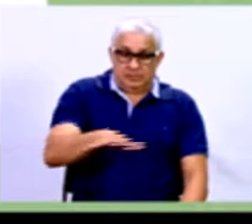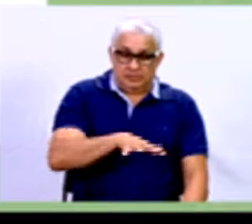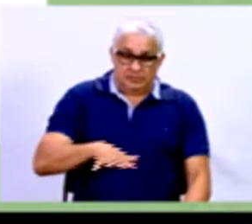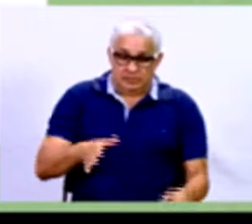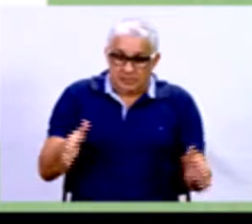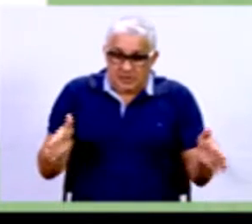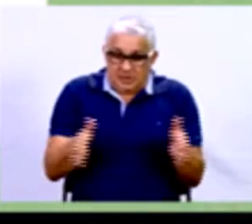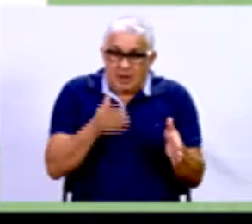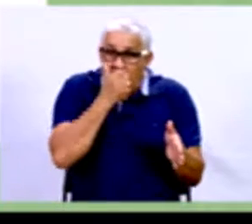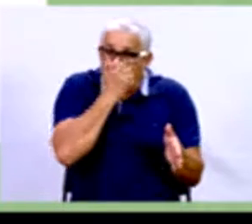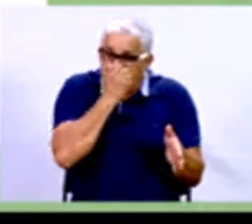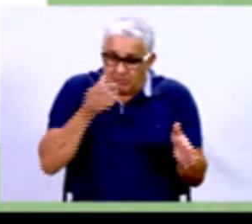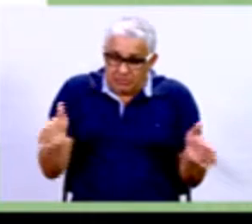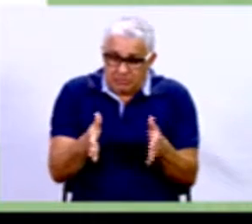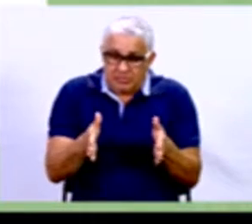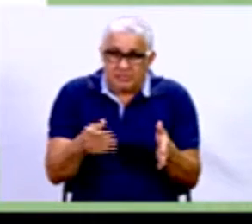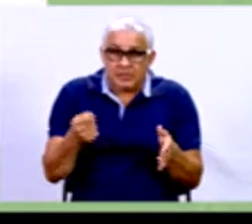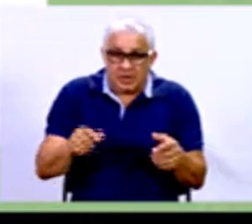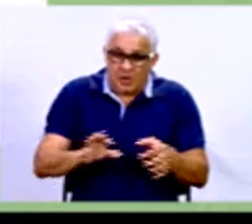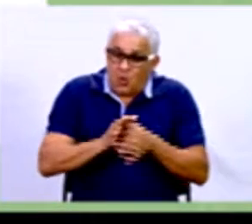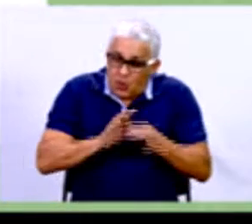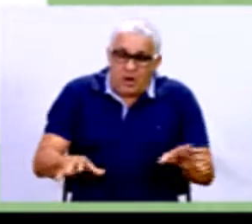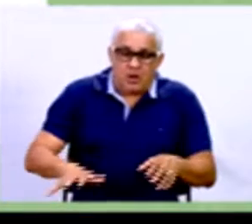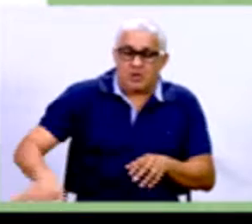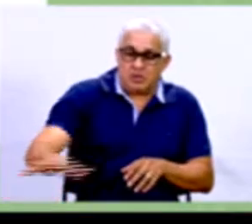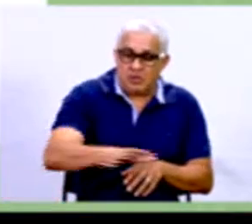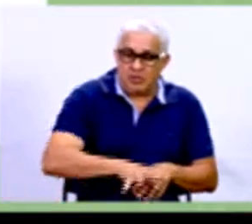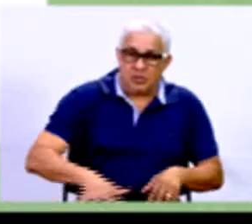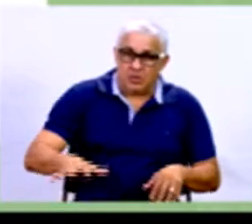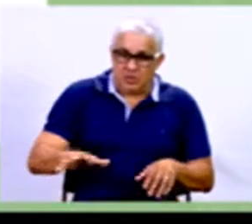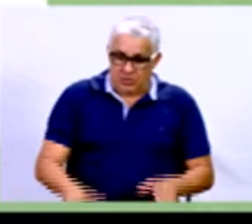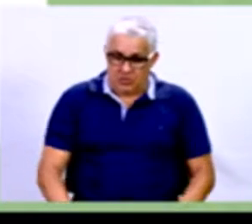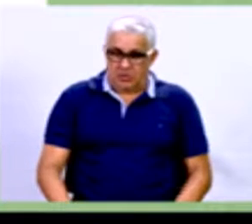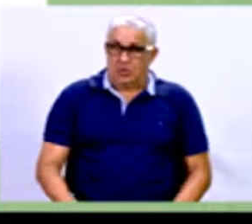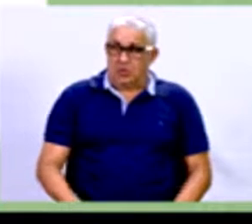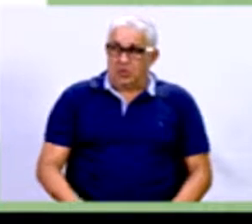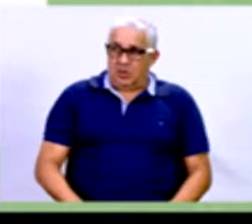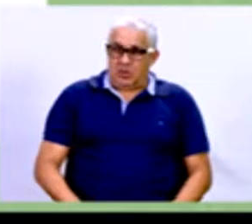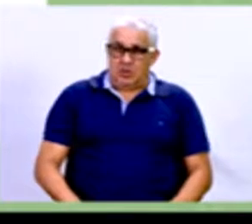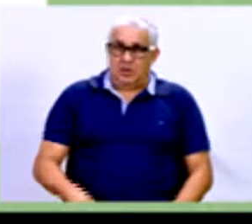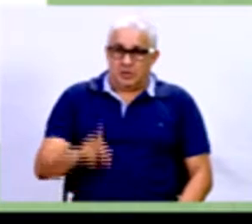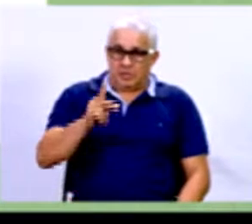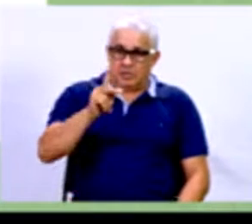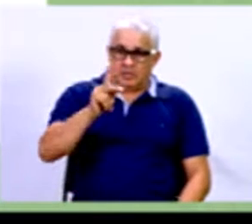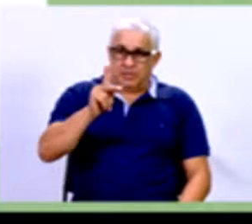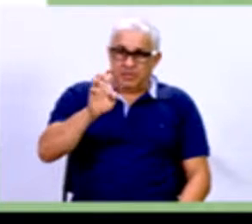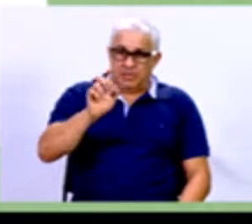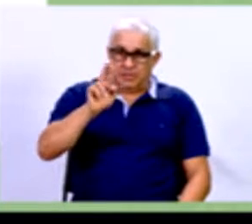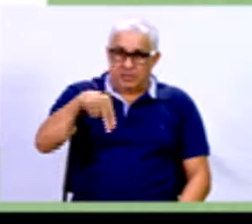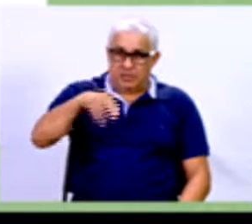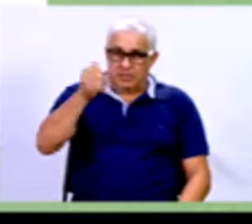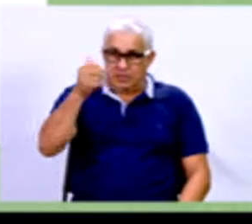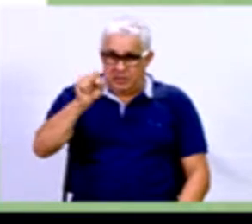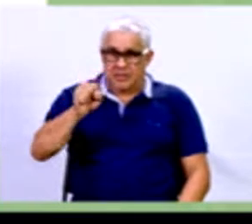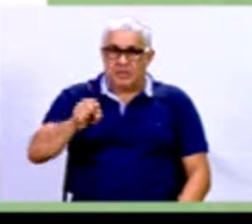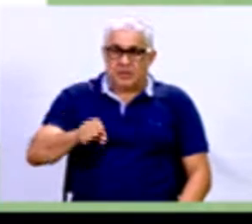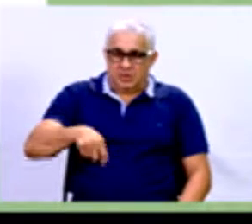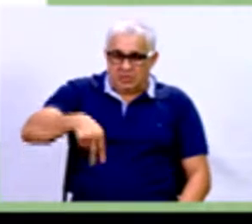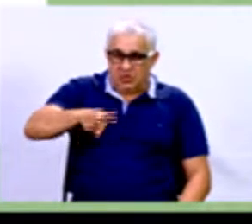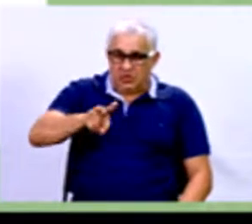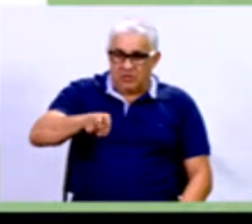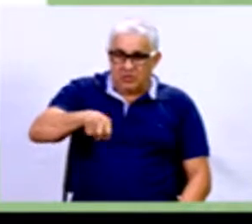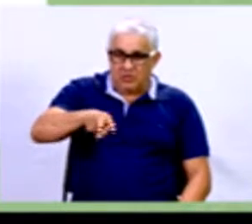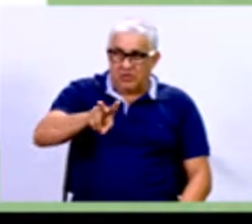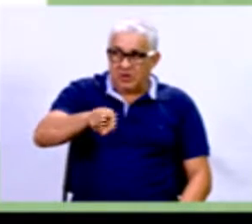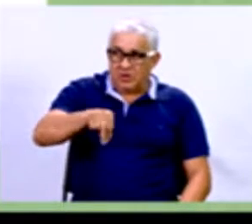embaixo da mesa. É preciso manter espaço livre para as pernas. E uma coisa interessante, gente, também é colocar um suporte para colocar os